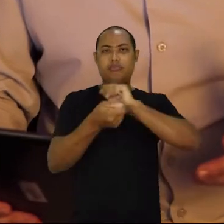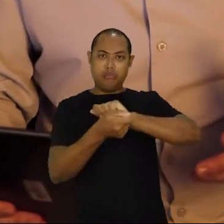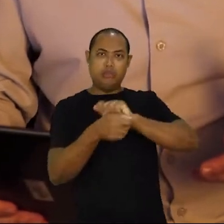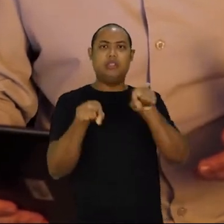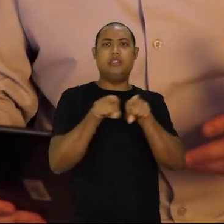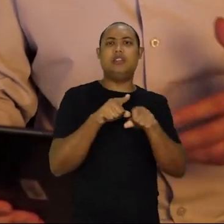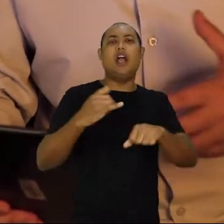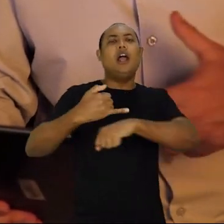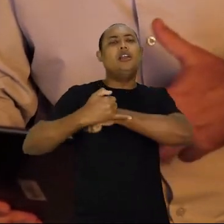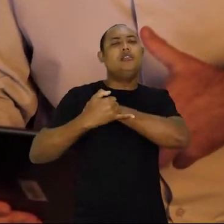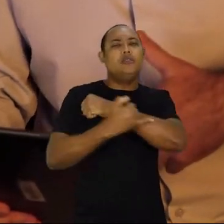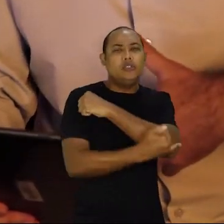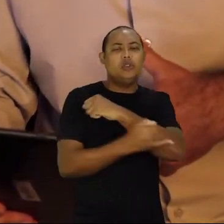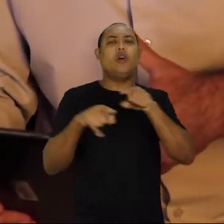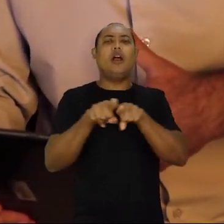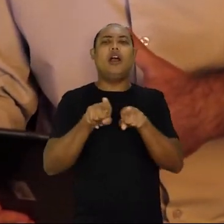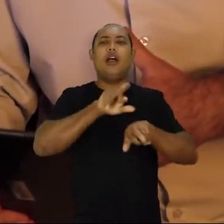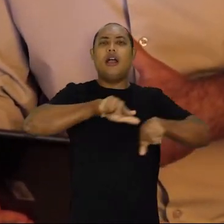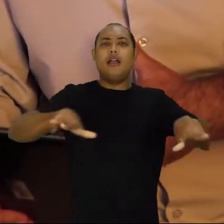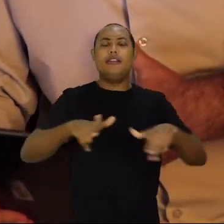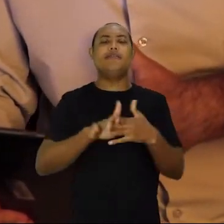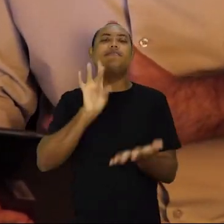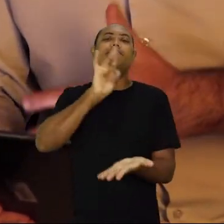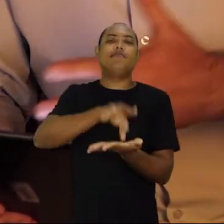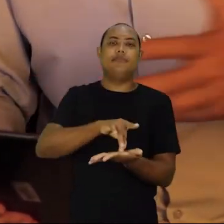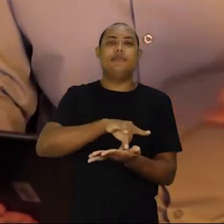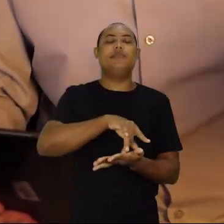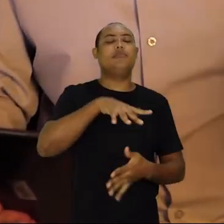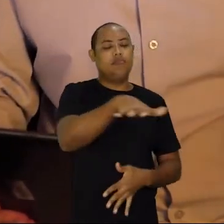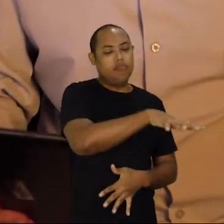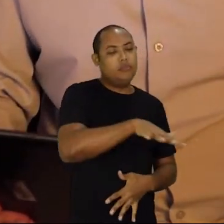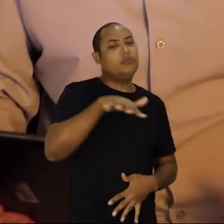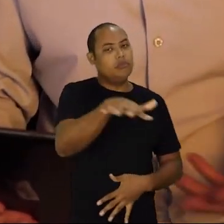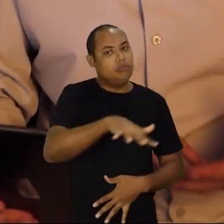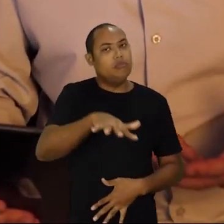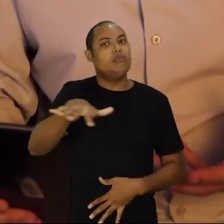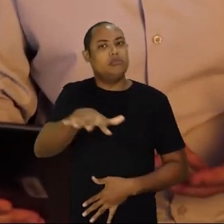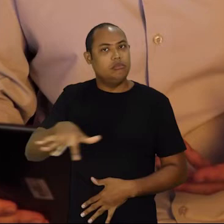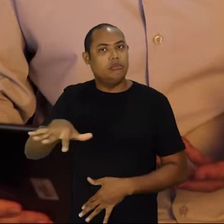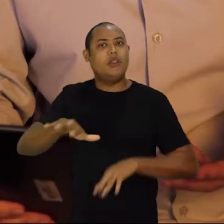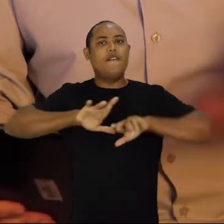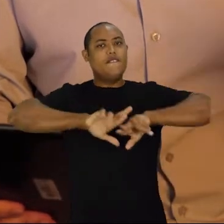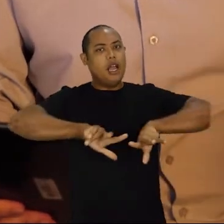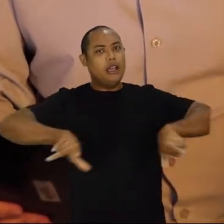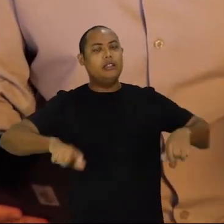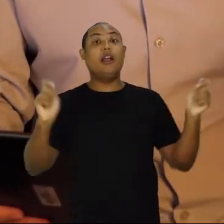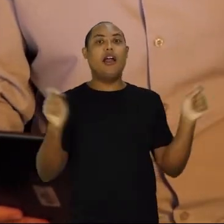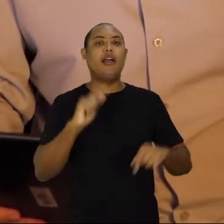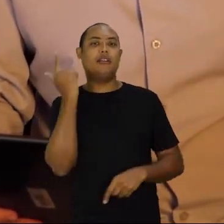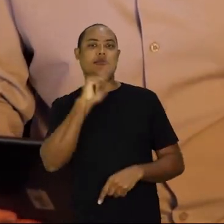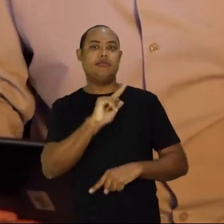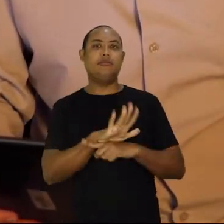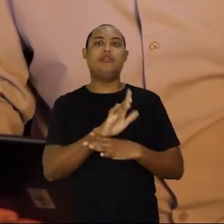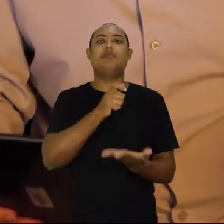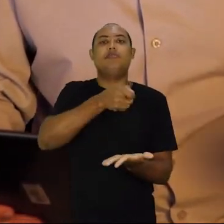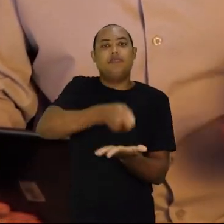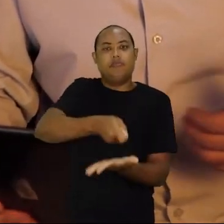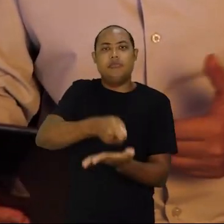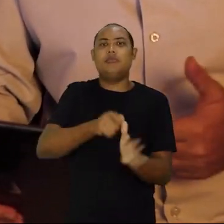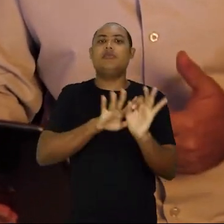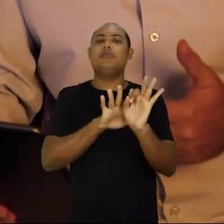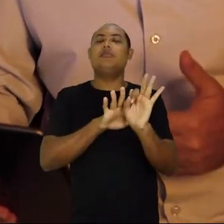dentro das nossas limitações, fizeram algumas adequações infraestruturais, considerando aí a realidade